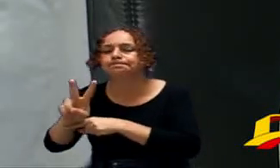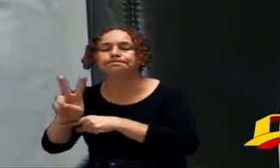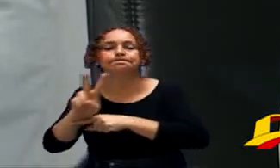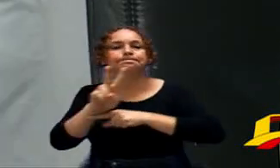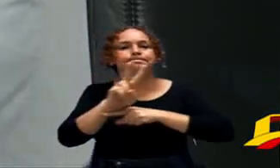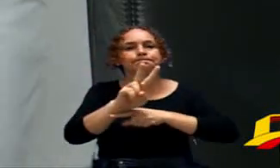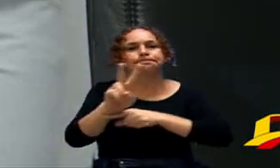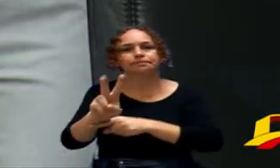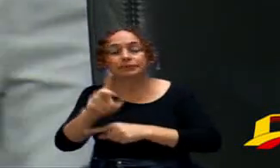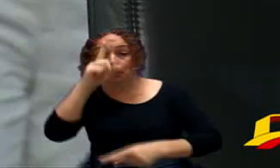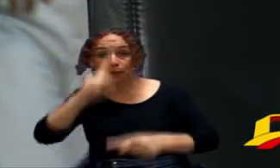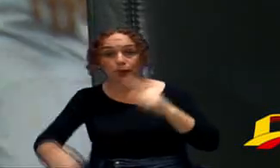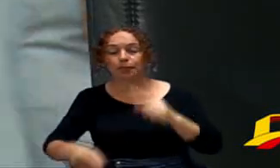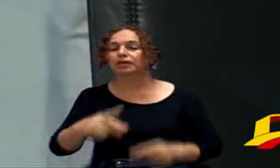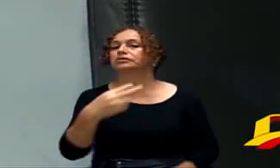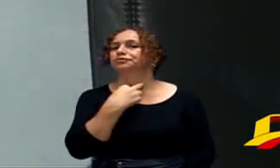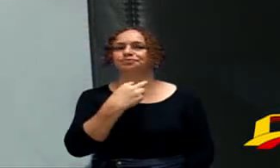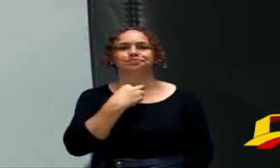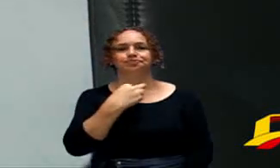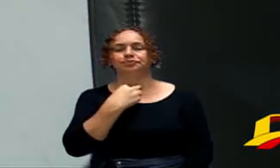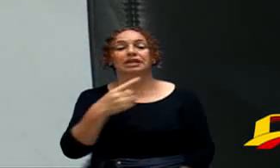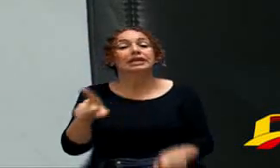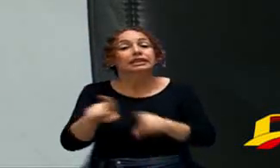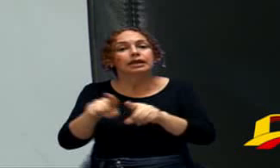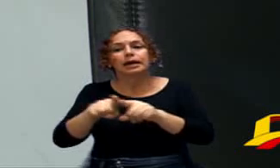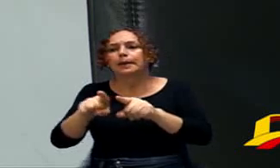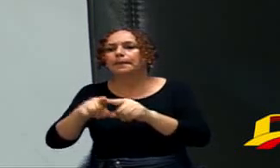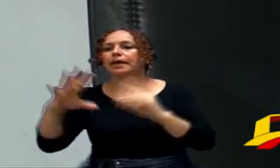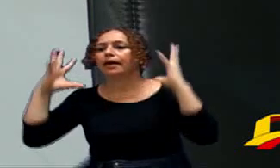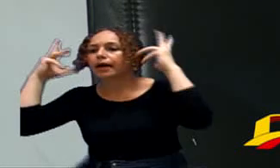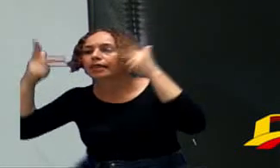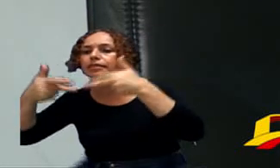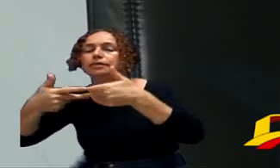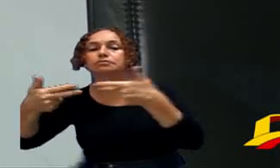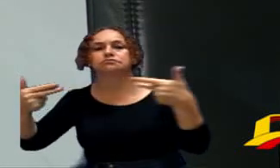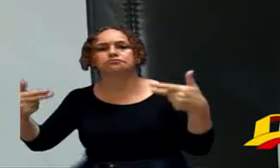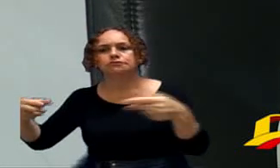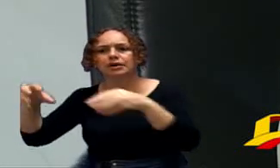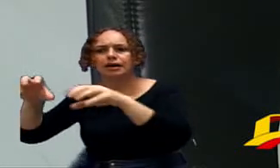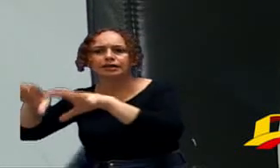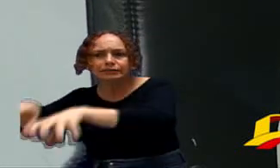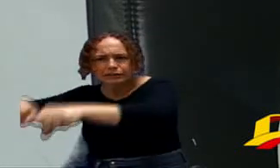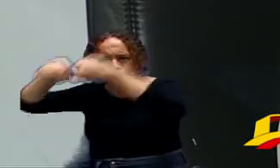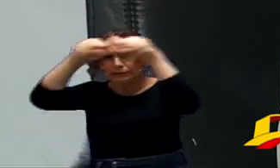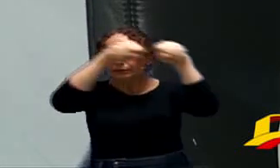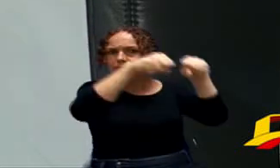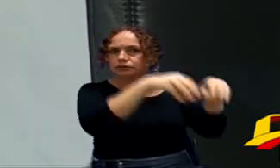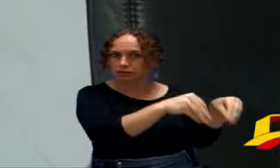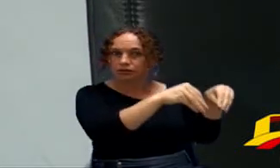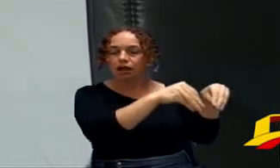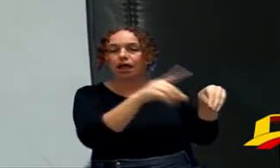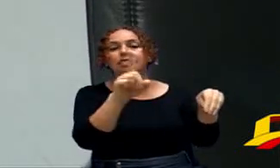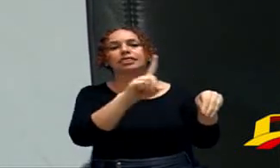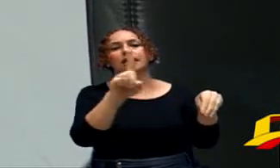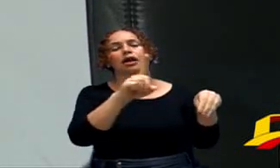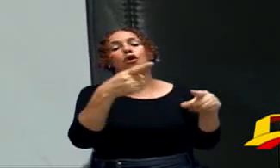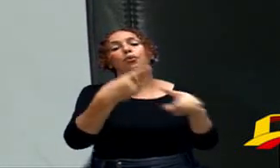e nem a retirada dos animais, porque o zoológico só tem essas atividades culturais